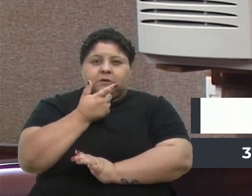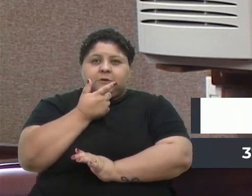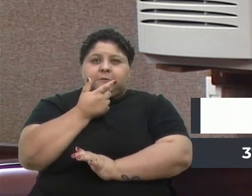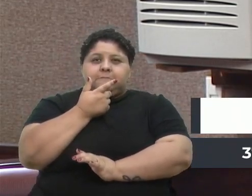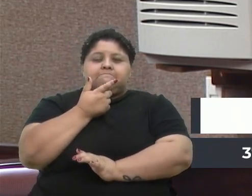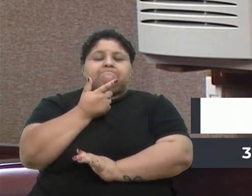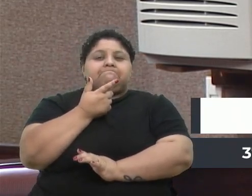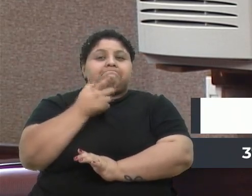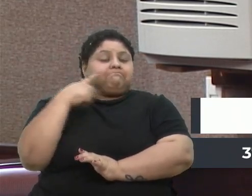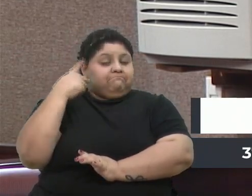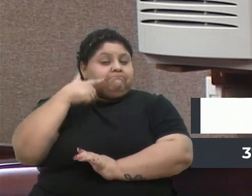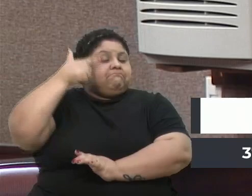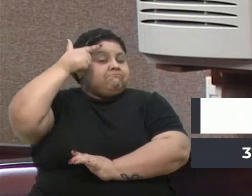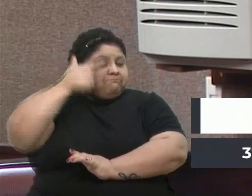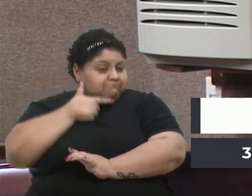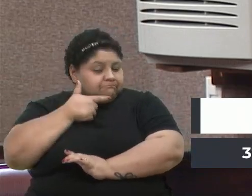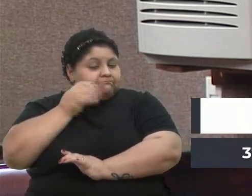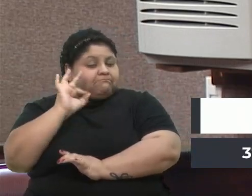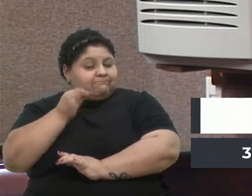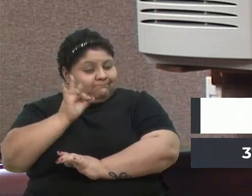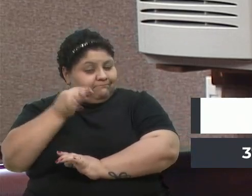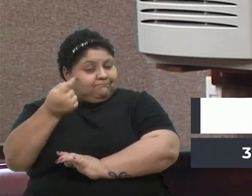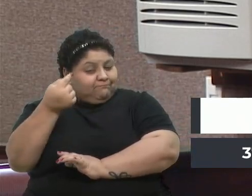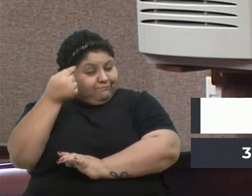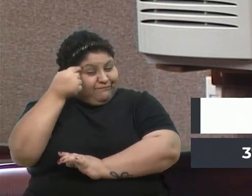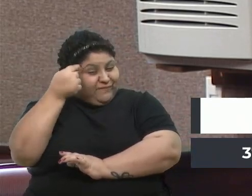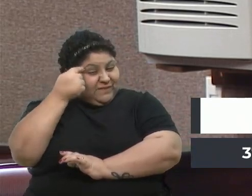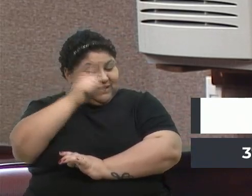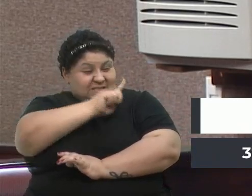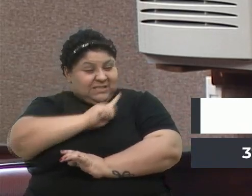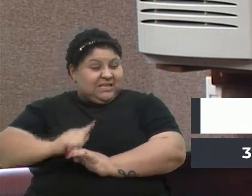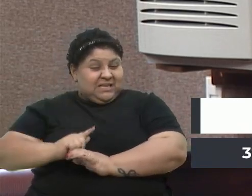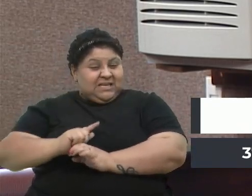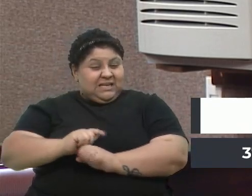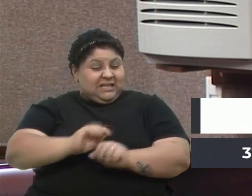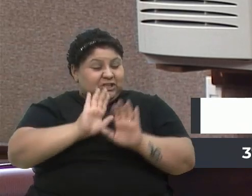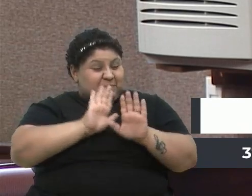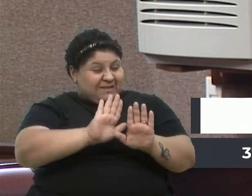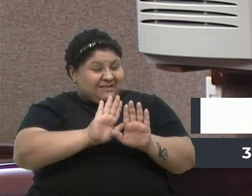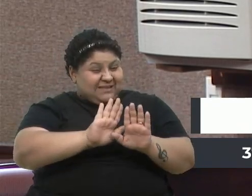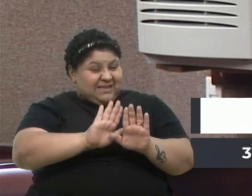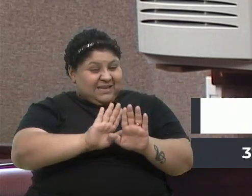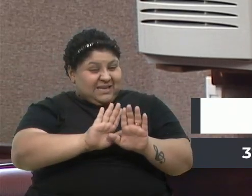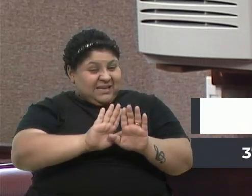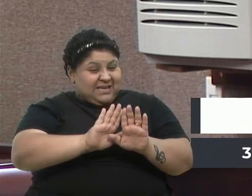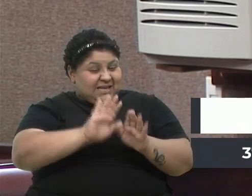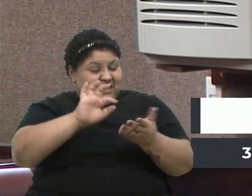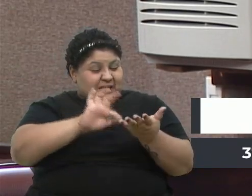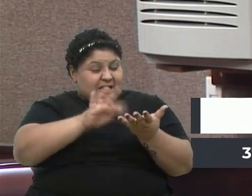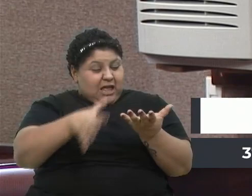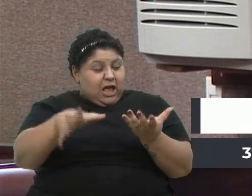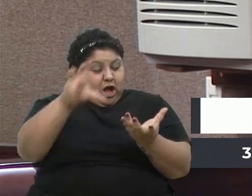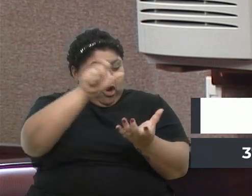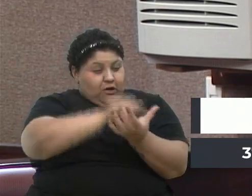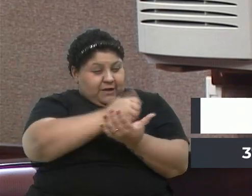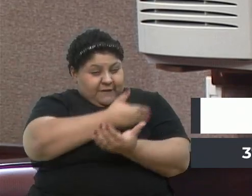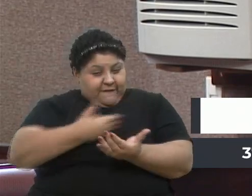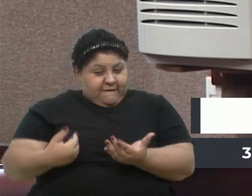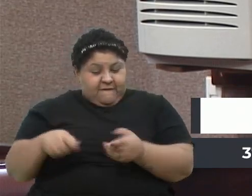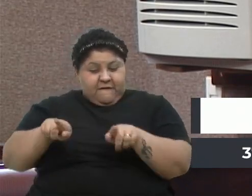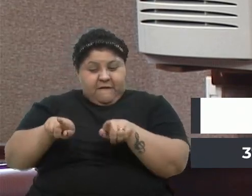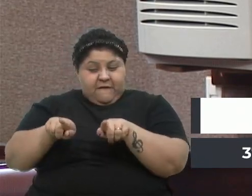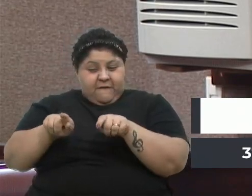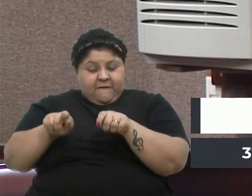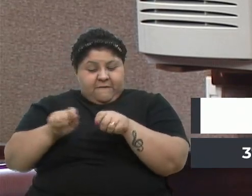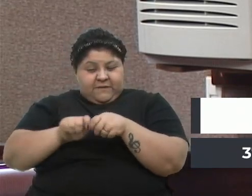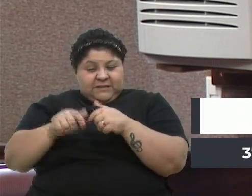que realmente o pensamento do governo é de manter a Codeca pública prestando um serviço de qualidade à nossa